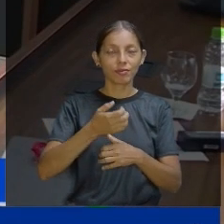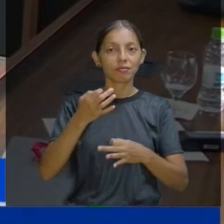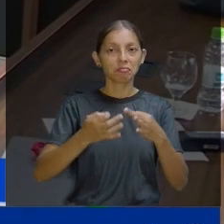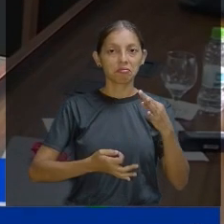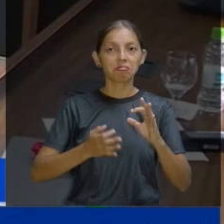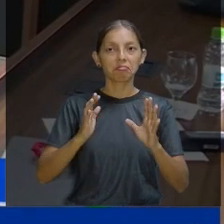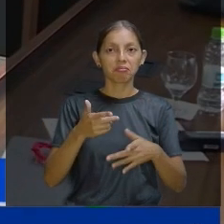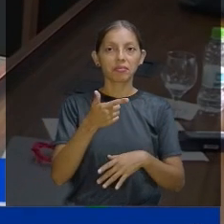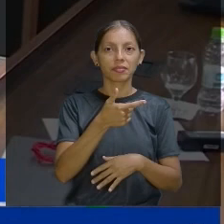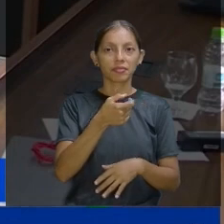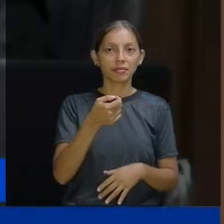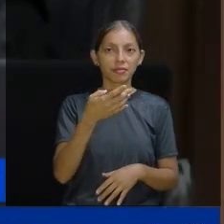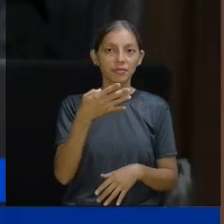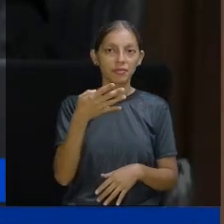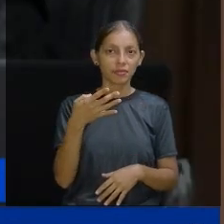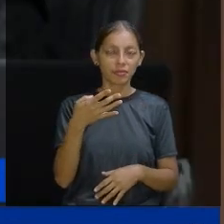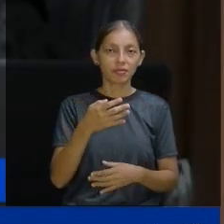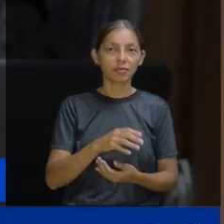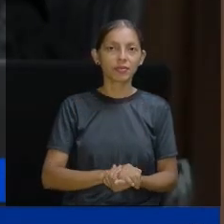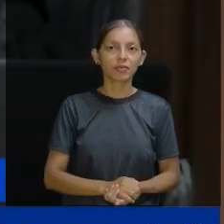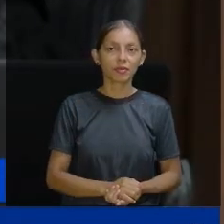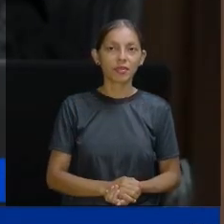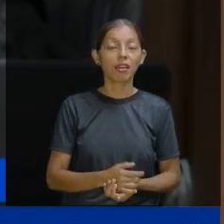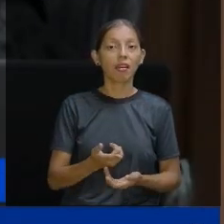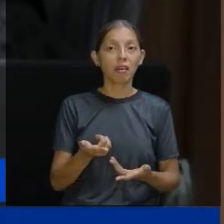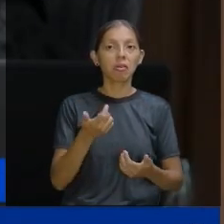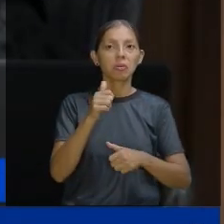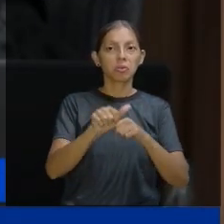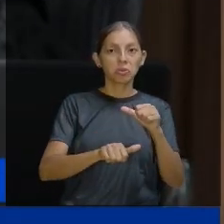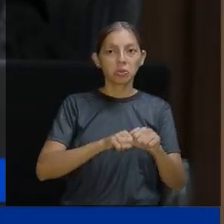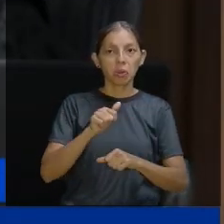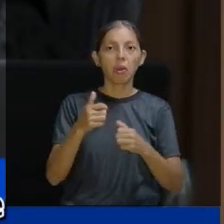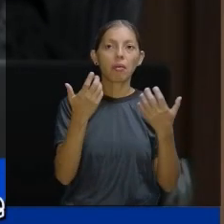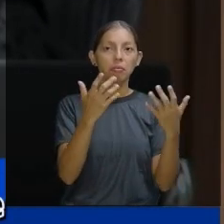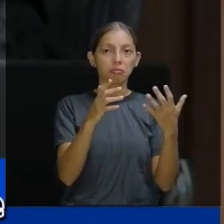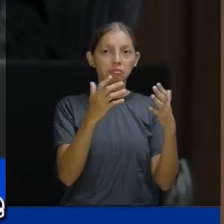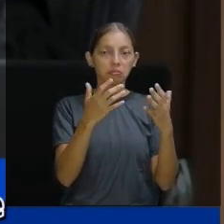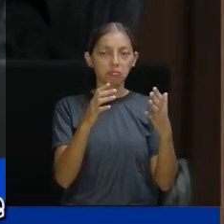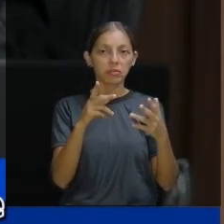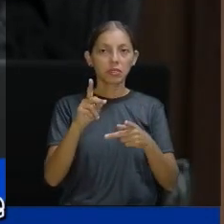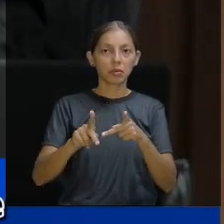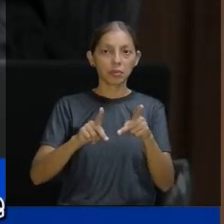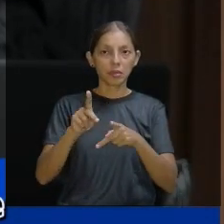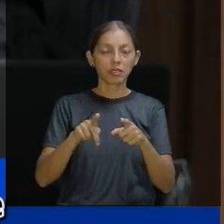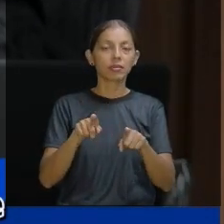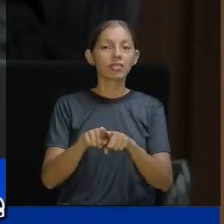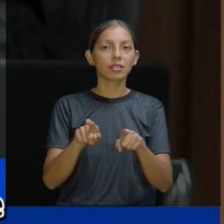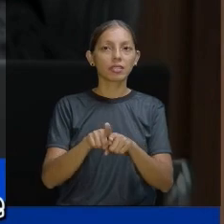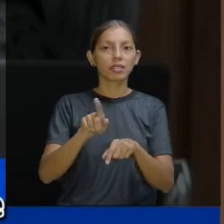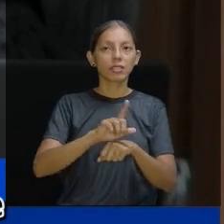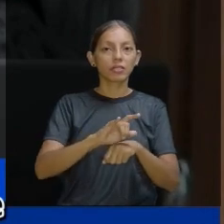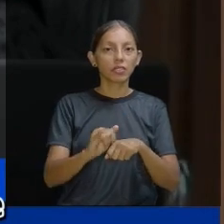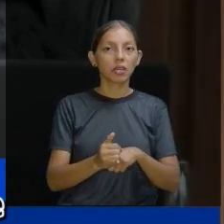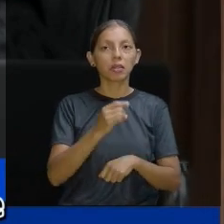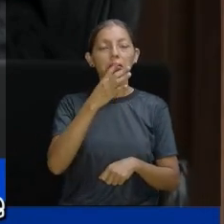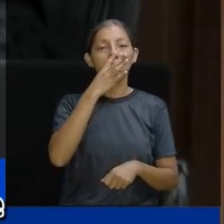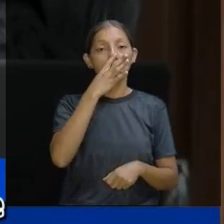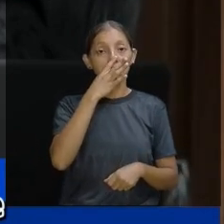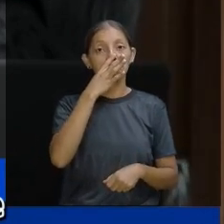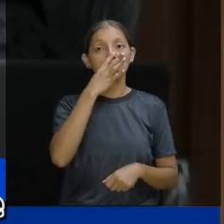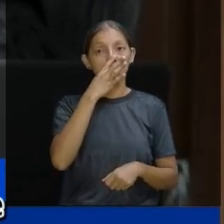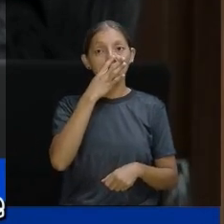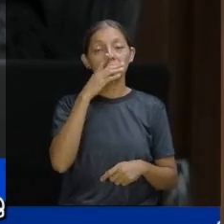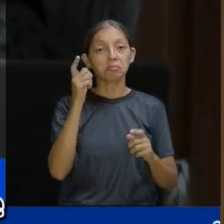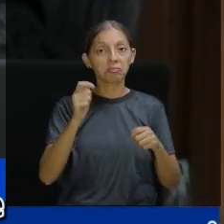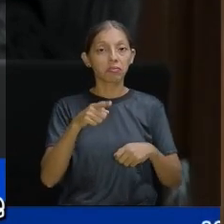está de parabéns, quem foi responsável pela mudança, a população. Realmente, Foco no juiz Normandes. Vocês têm que